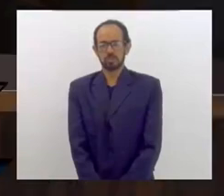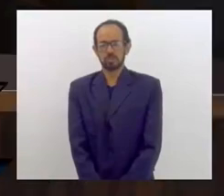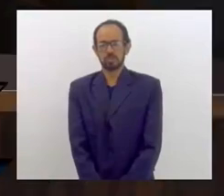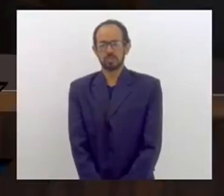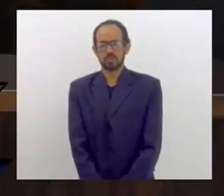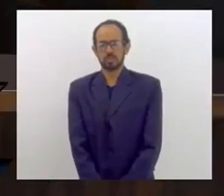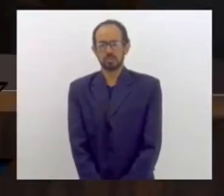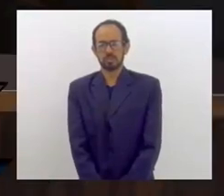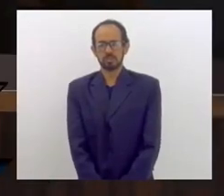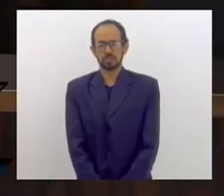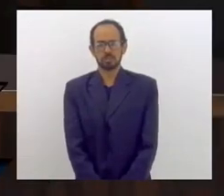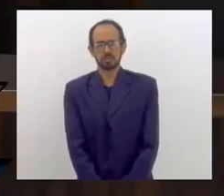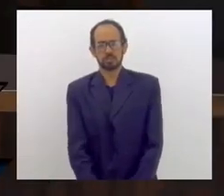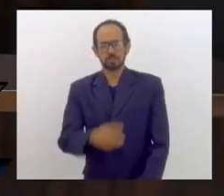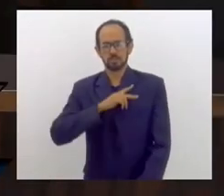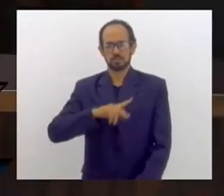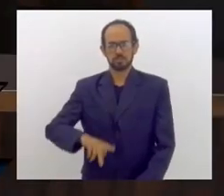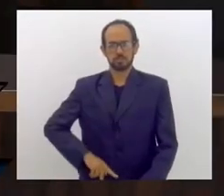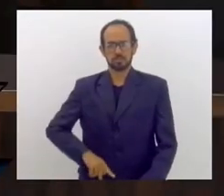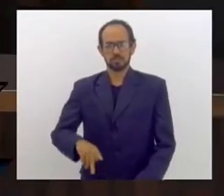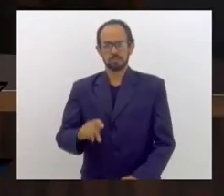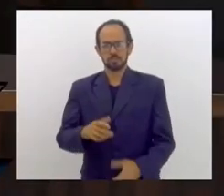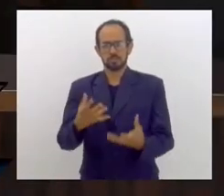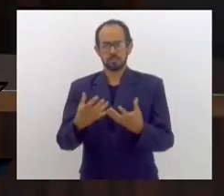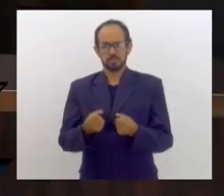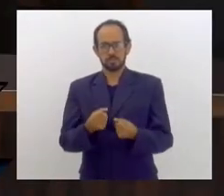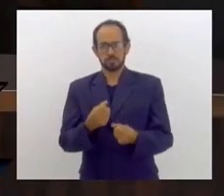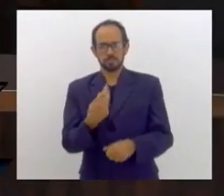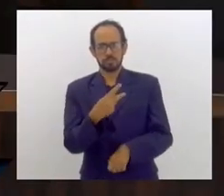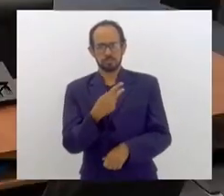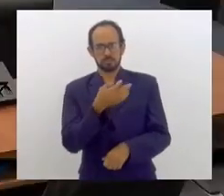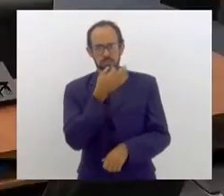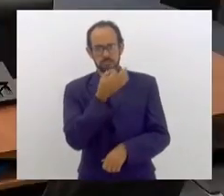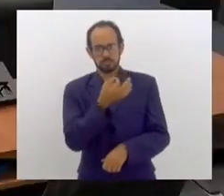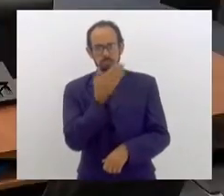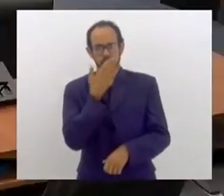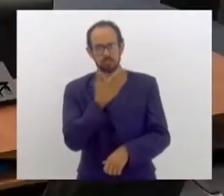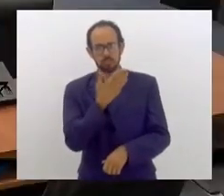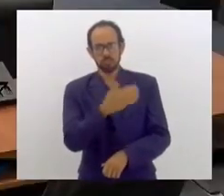A presidência interfere o pedido da sua excelência, tá?